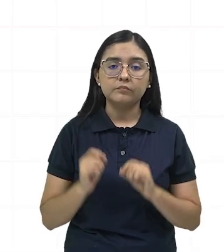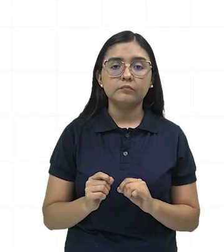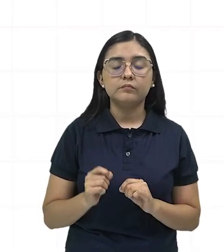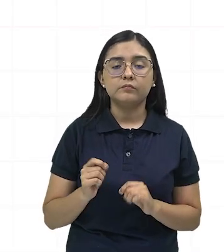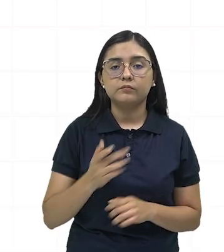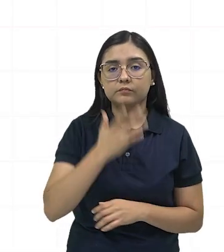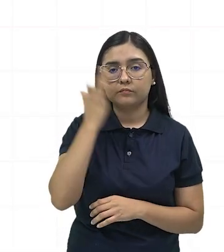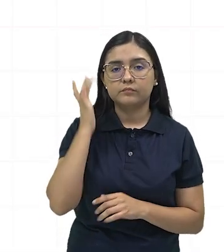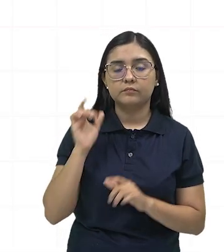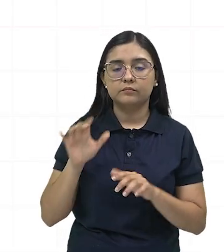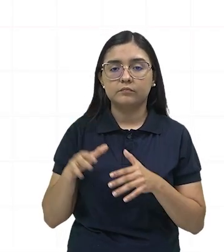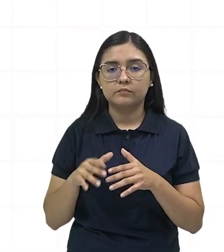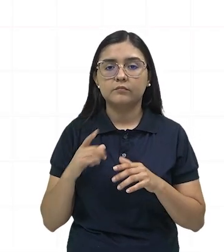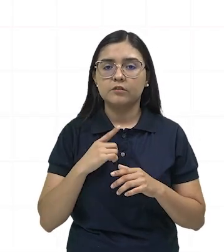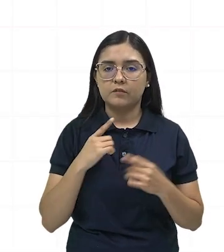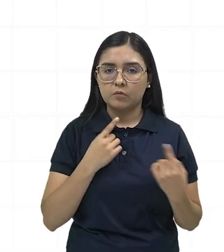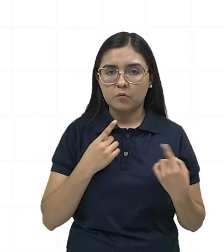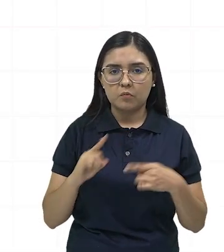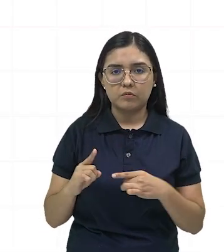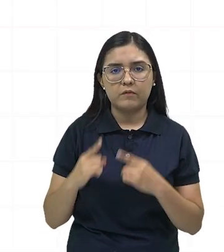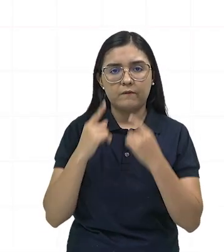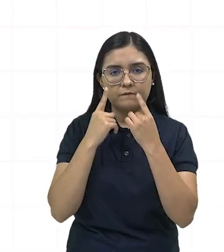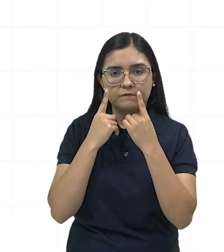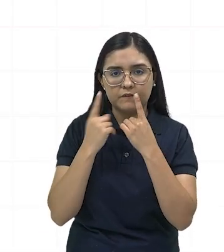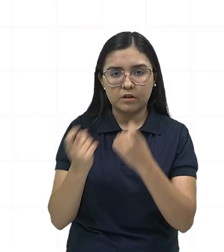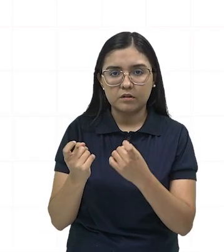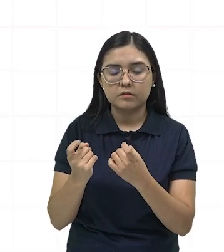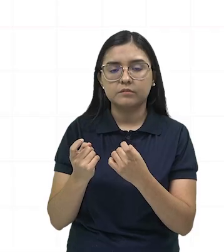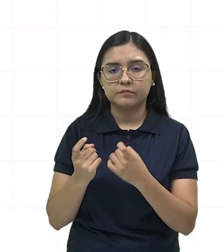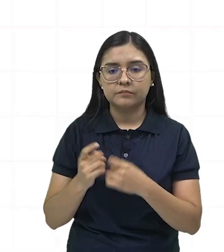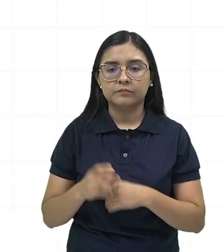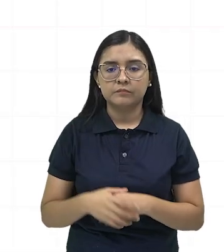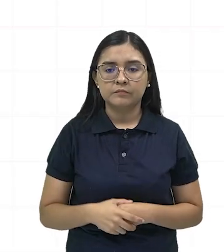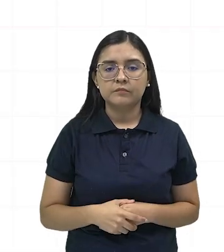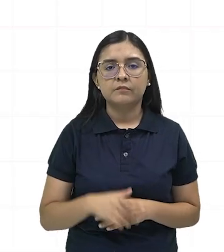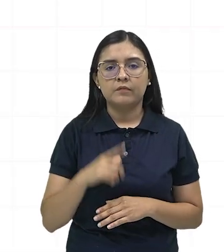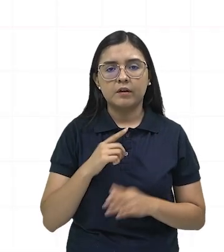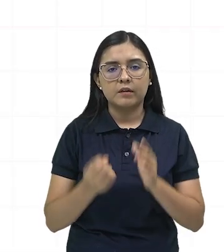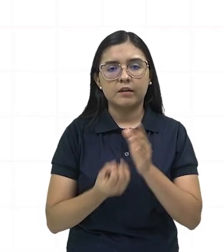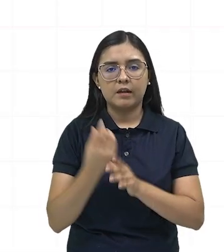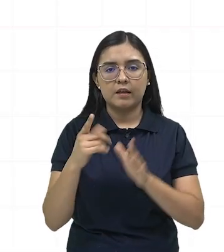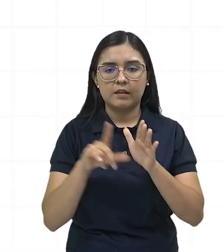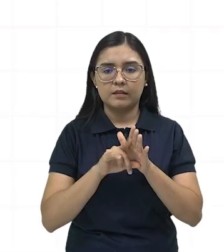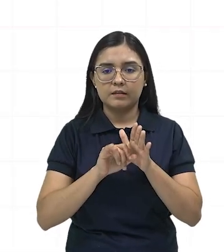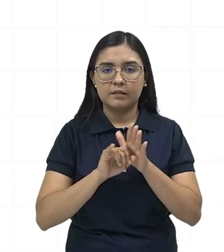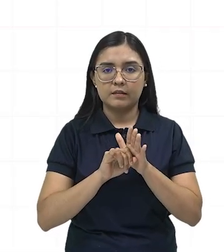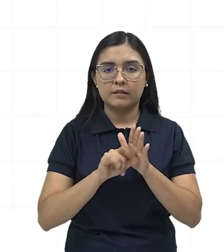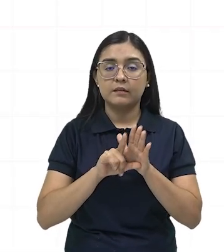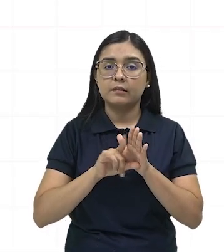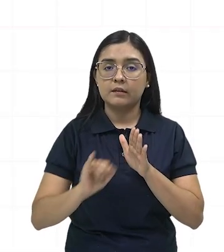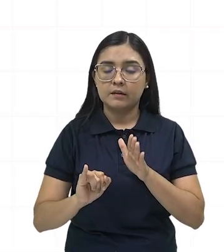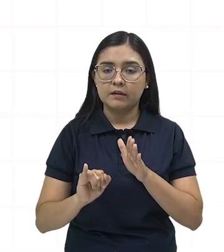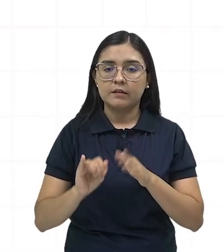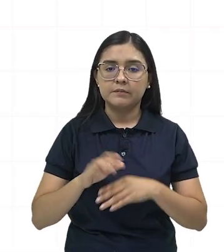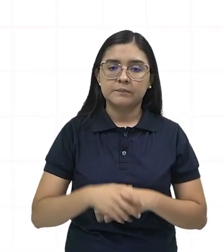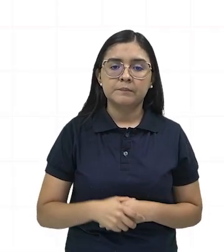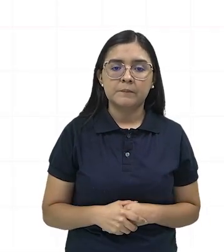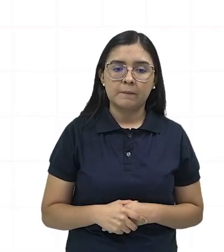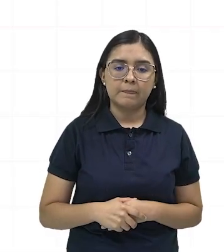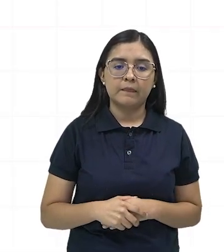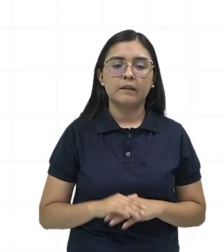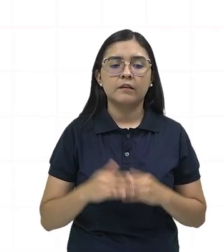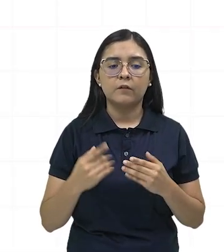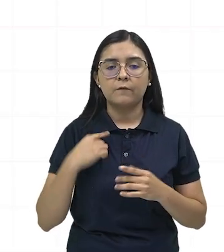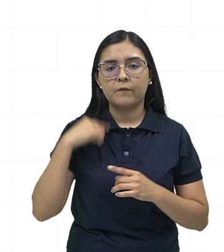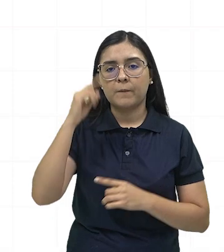vão responder com mais violência. Vão lançar leis chamadas leis intoleráveis.